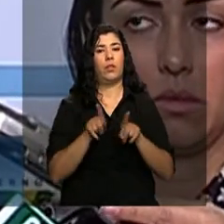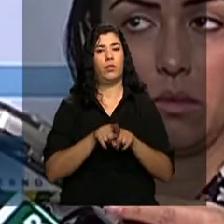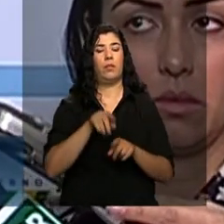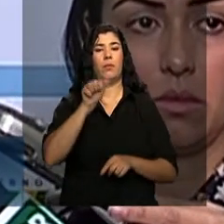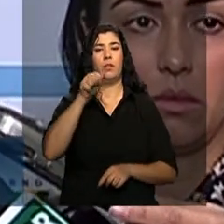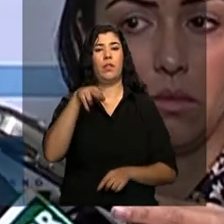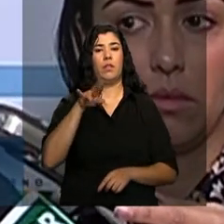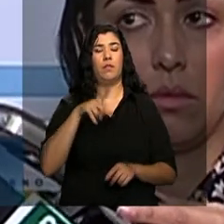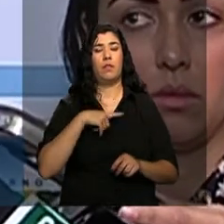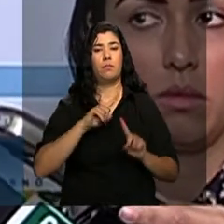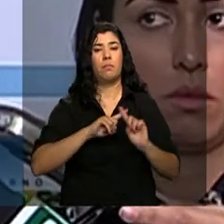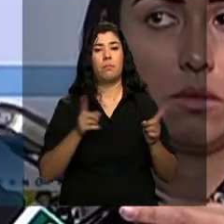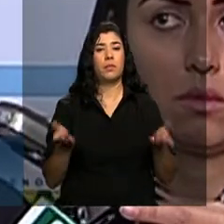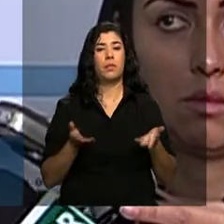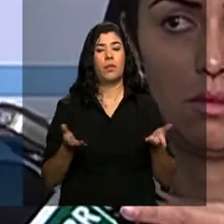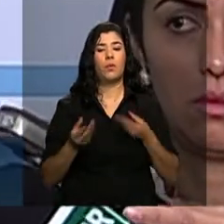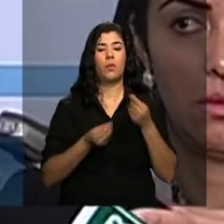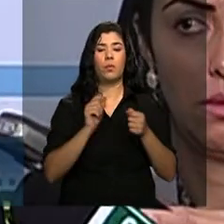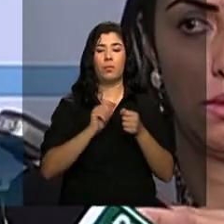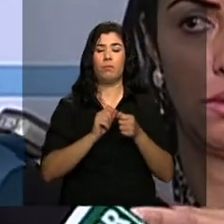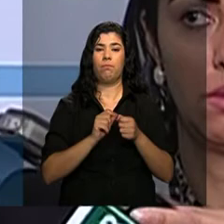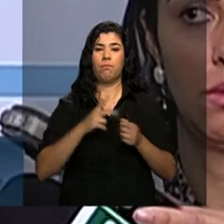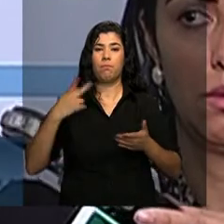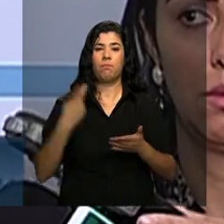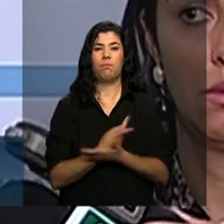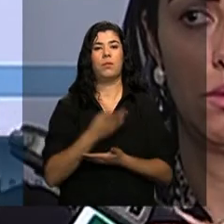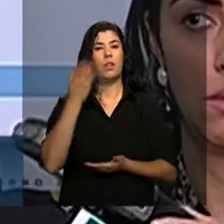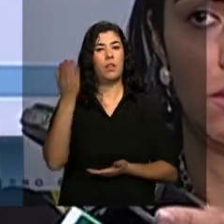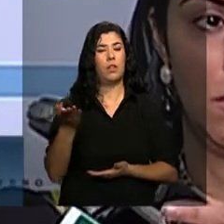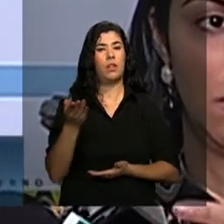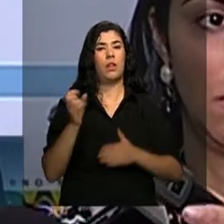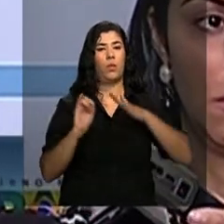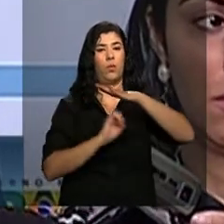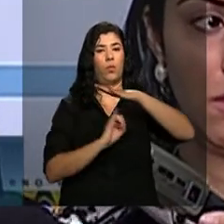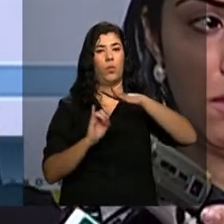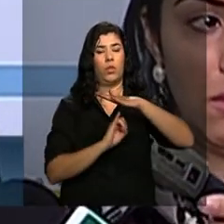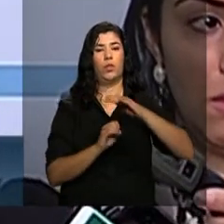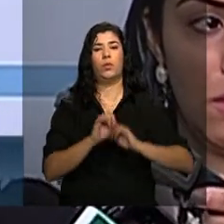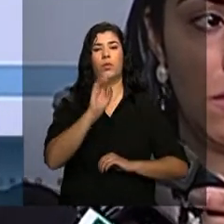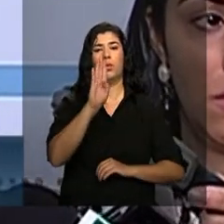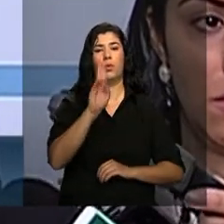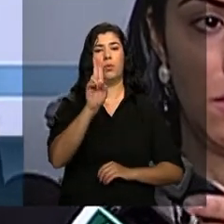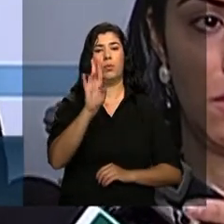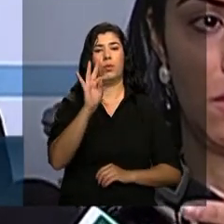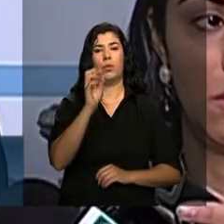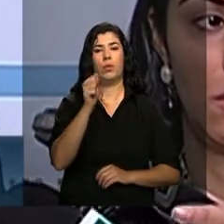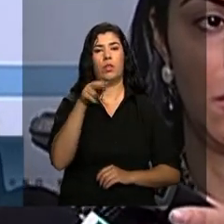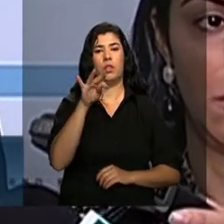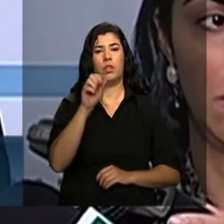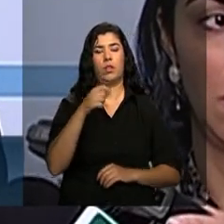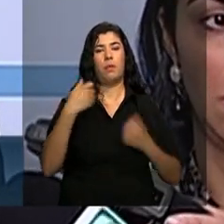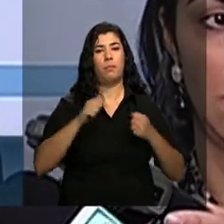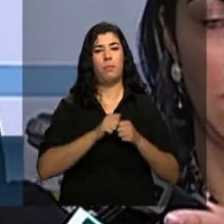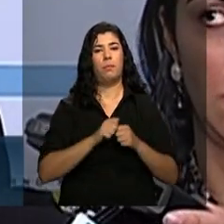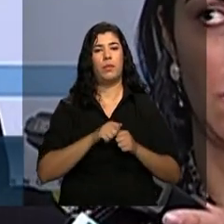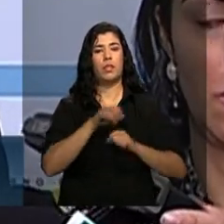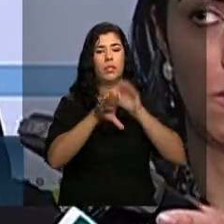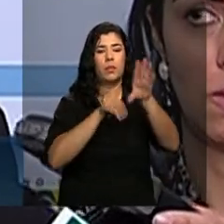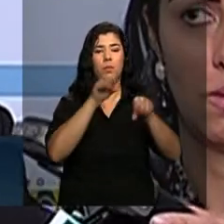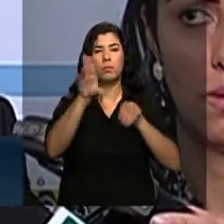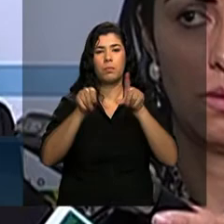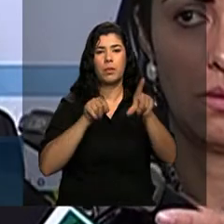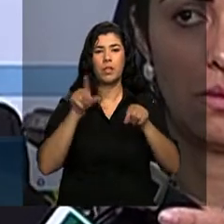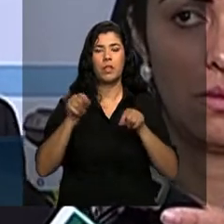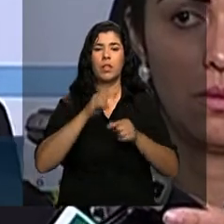sentido. Agora, esse momento é o momento do Instituto Butantan, né? Eles precisam, de fato, reunir todas as condições,